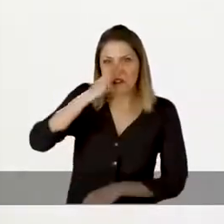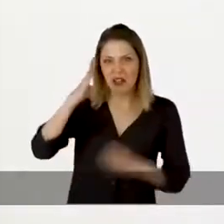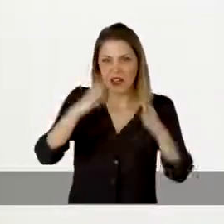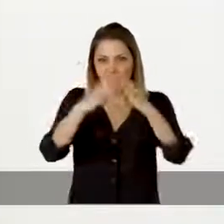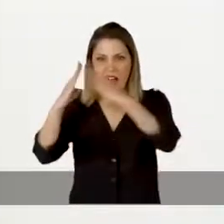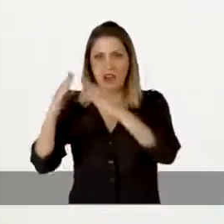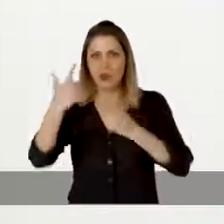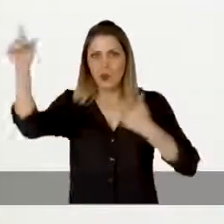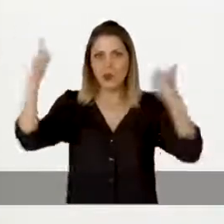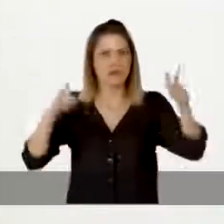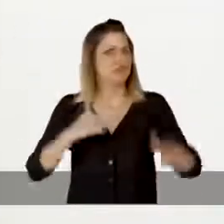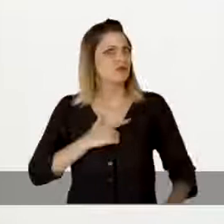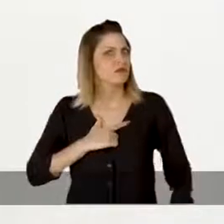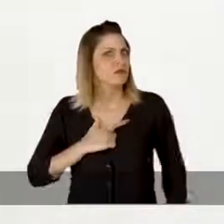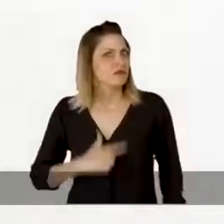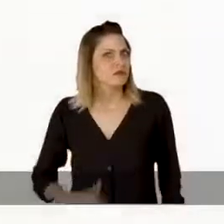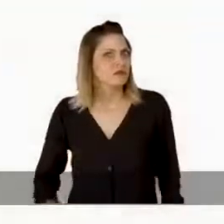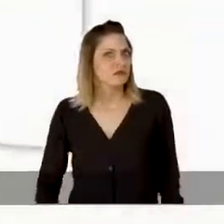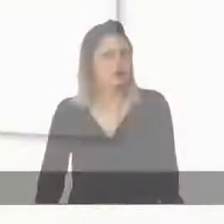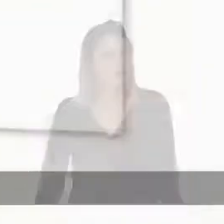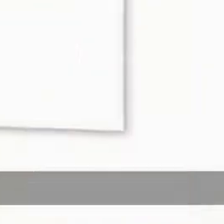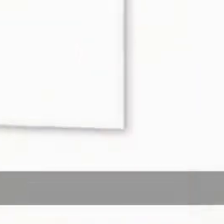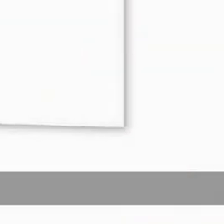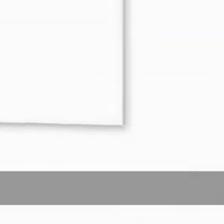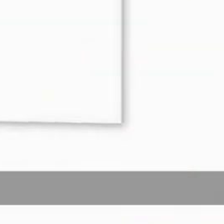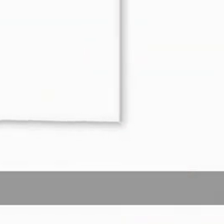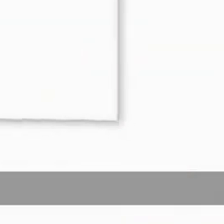Invadir a casa dos outros é muito feio.